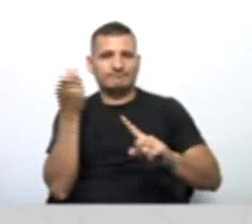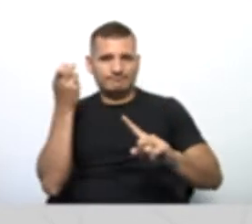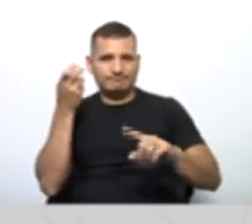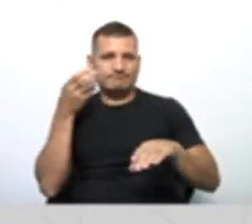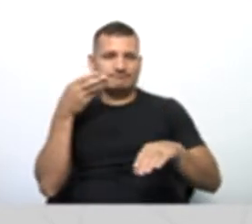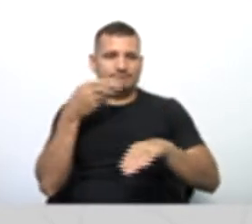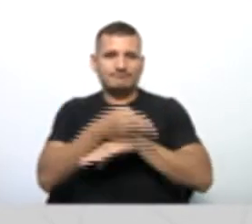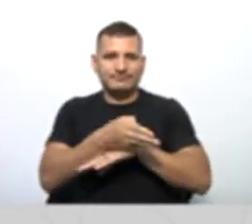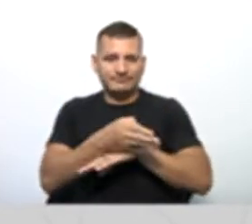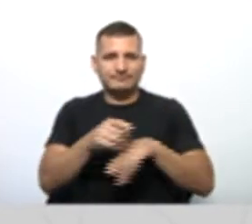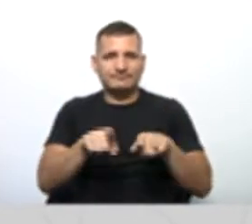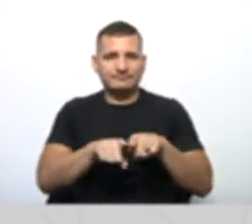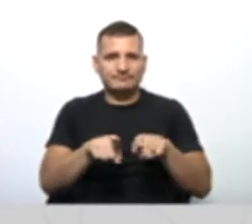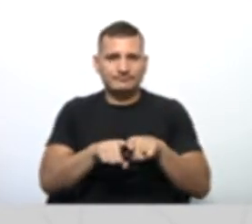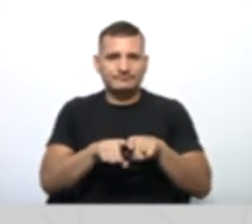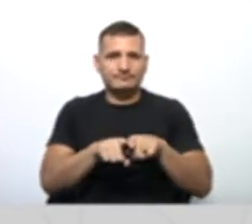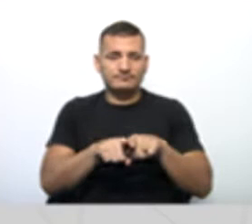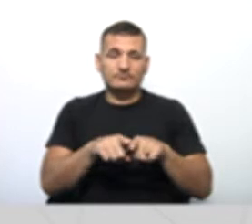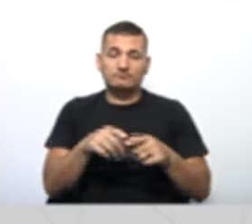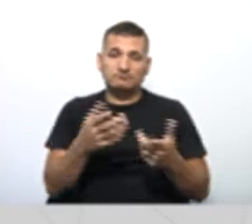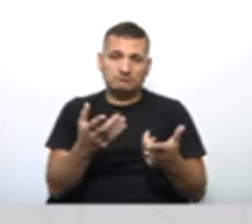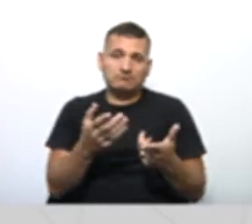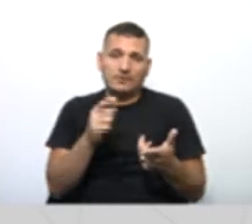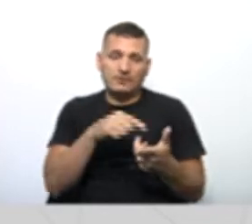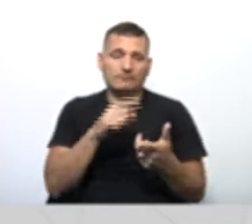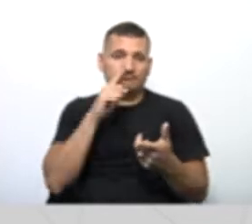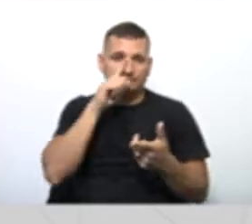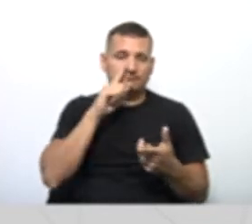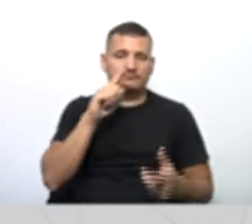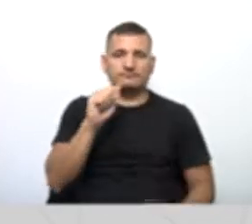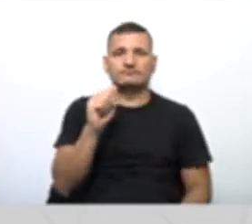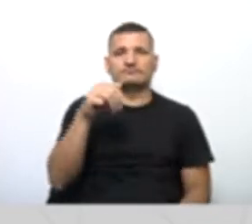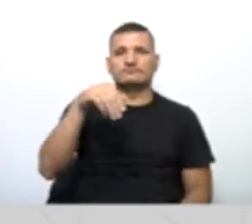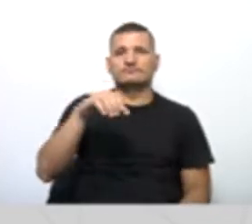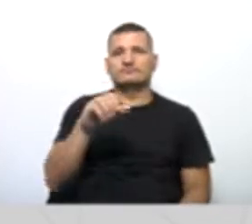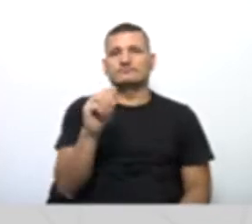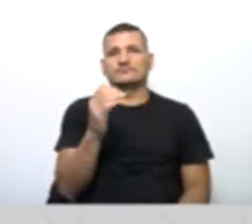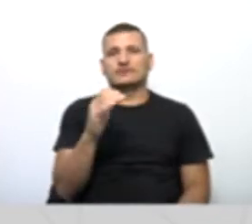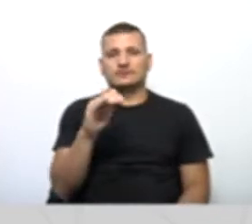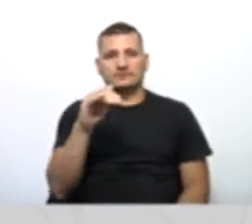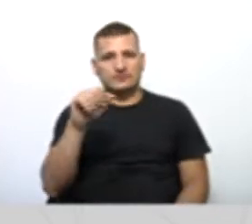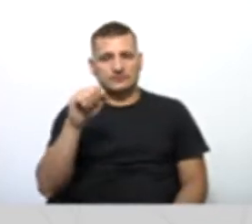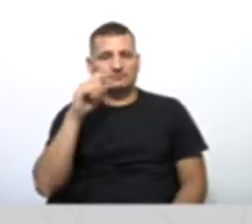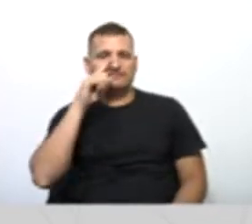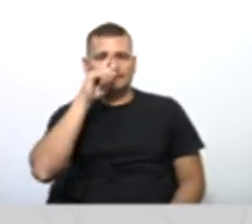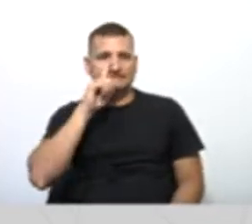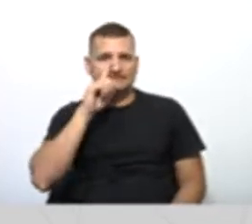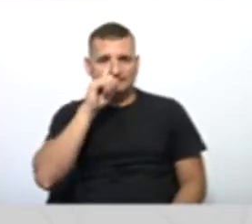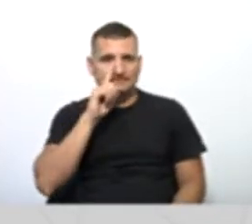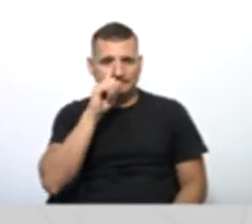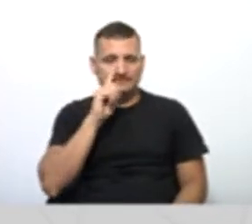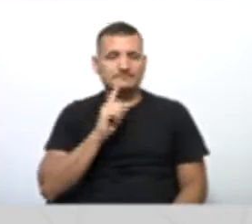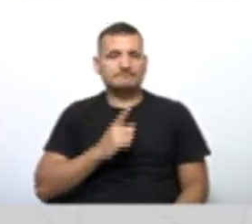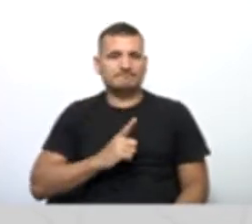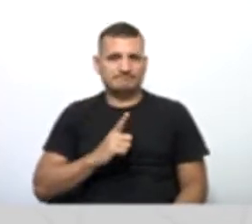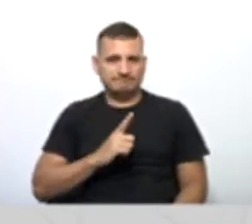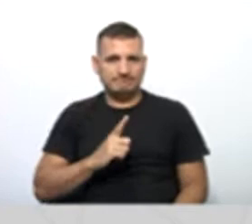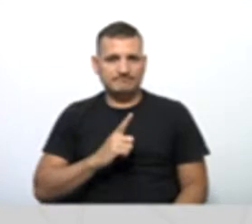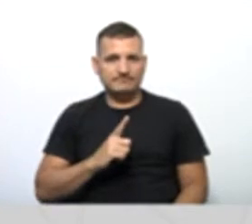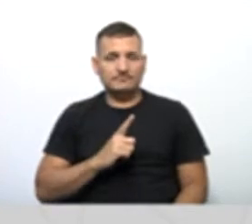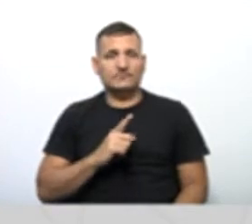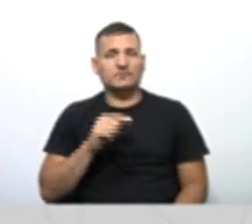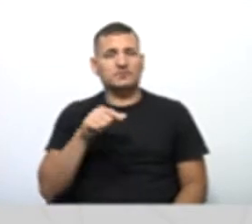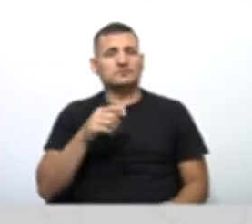por hackers, etc., isso daí são ameaças que existem, né, e essas ameaças